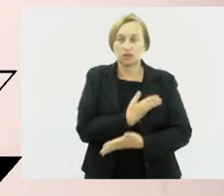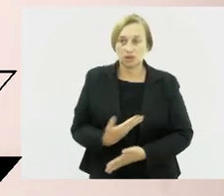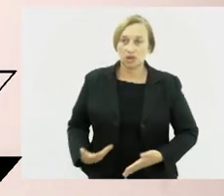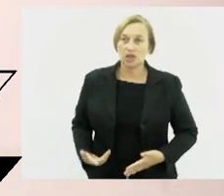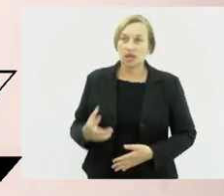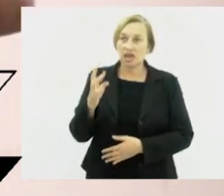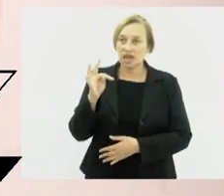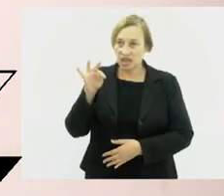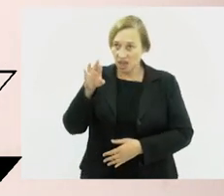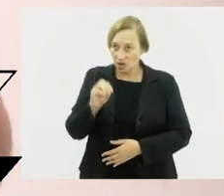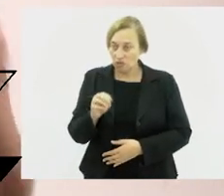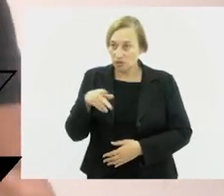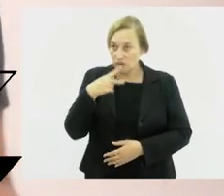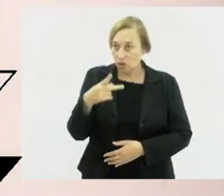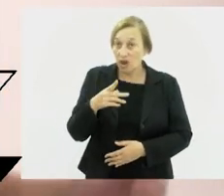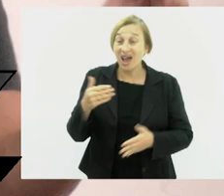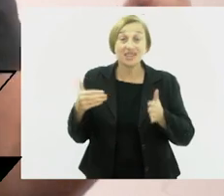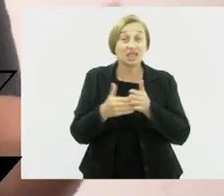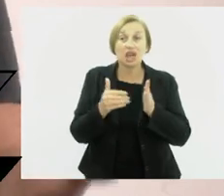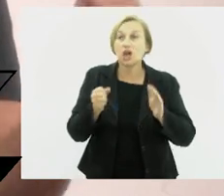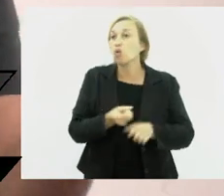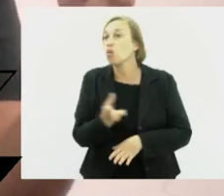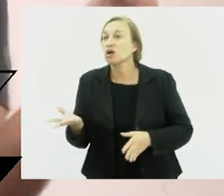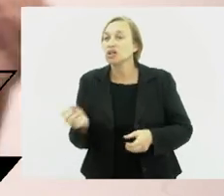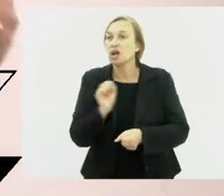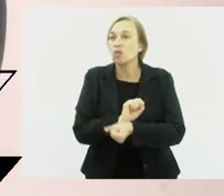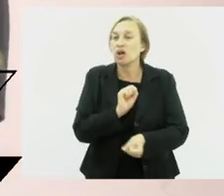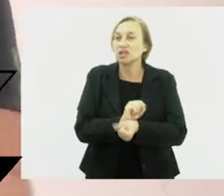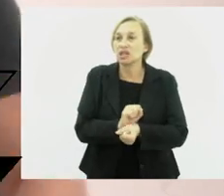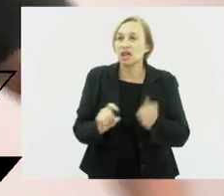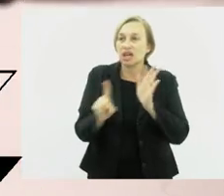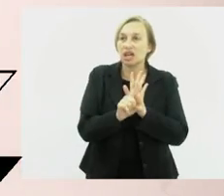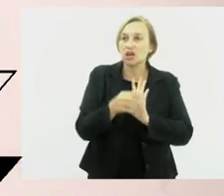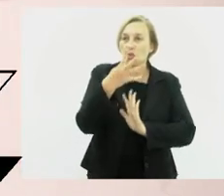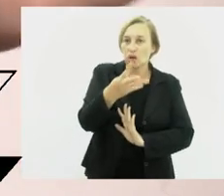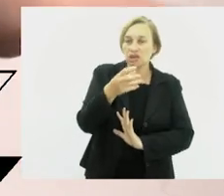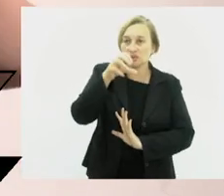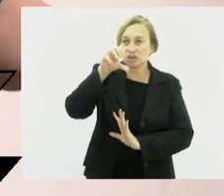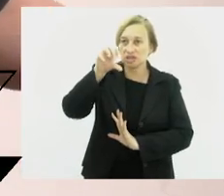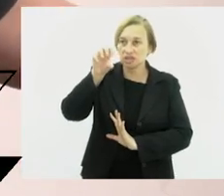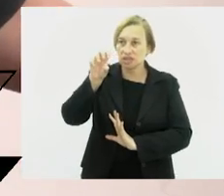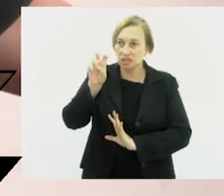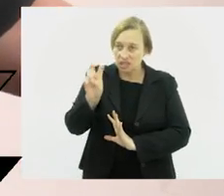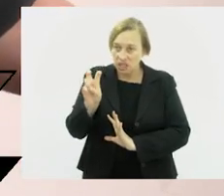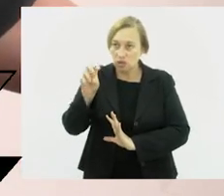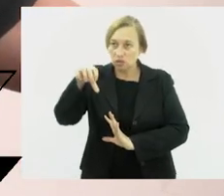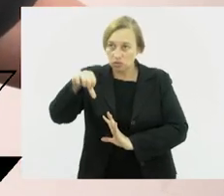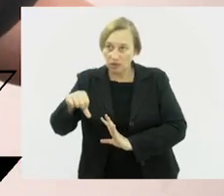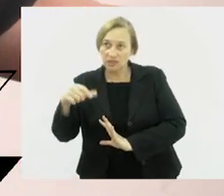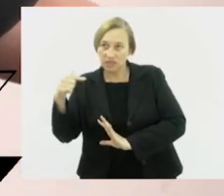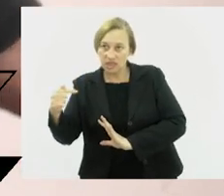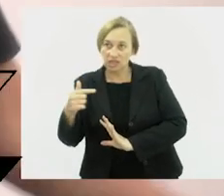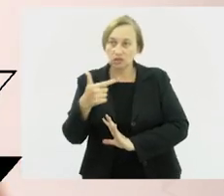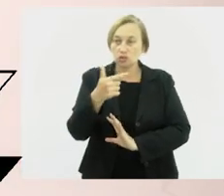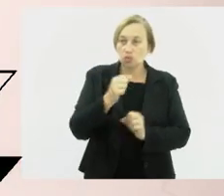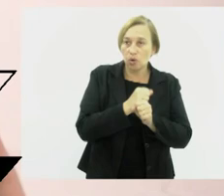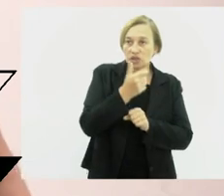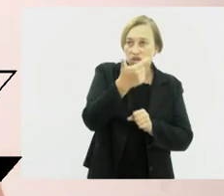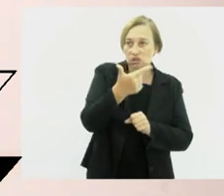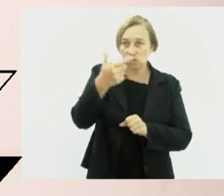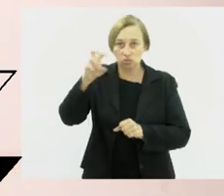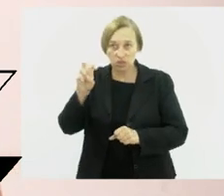Veloso falou. Até quando vamos esperar que a Lei 4597 de 2005 vá para a